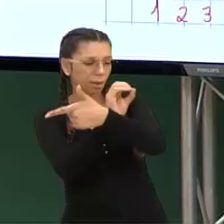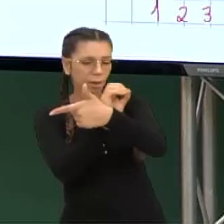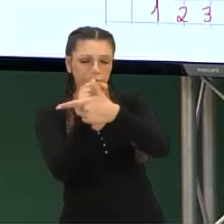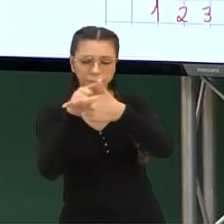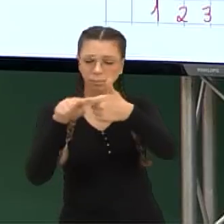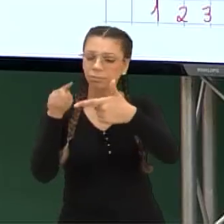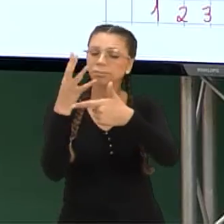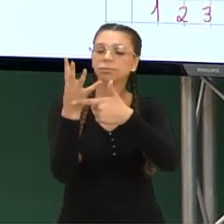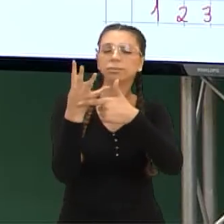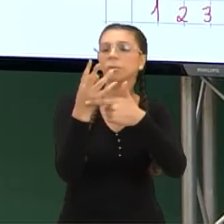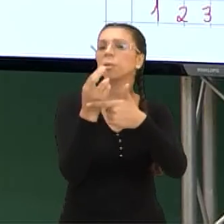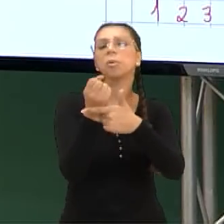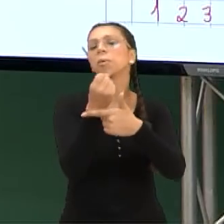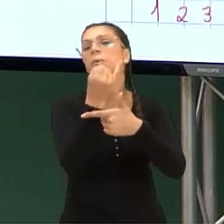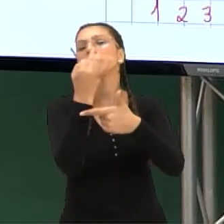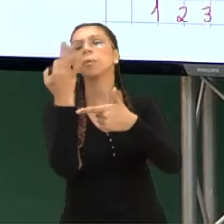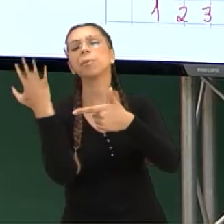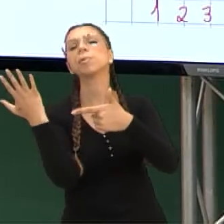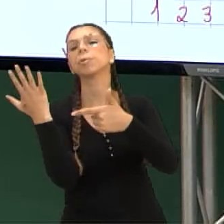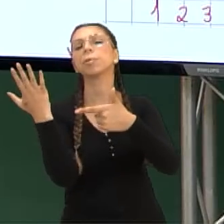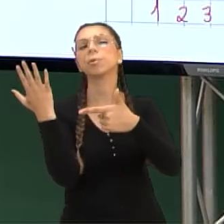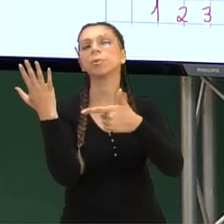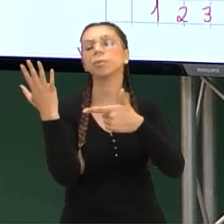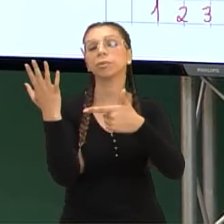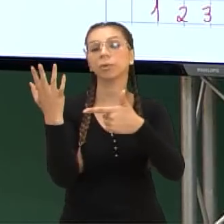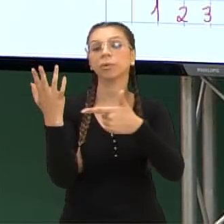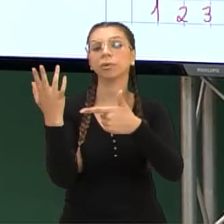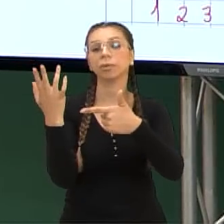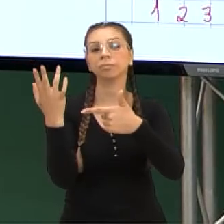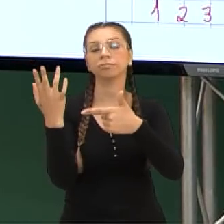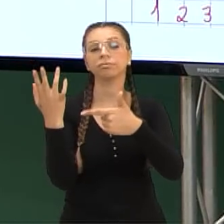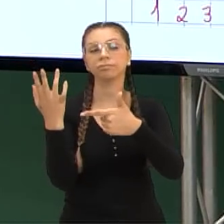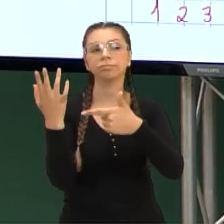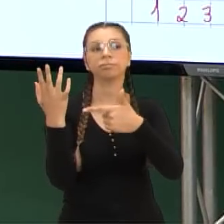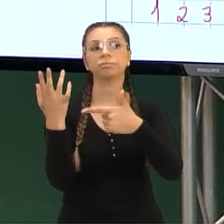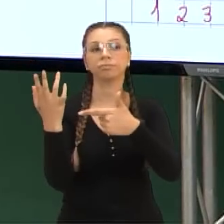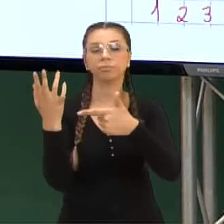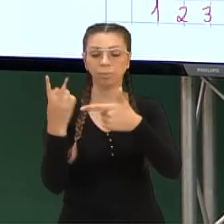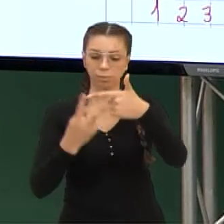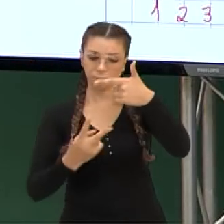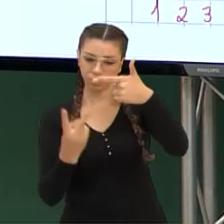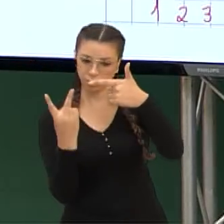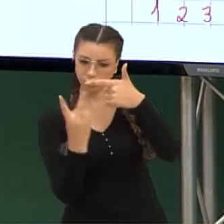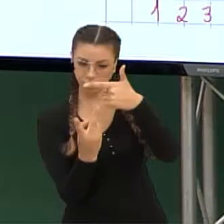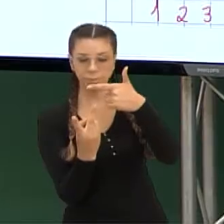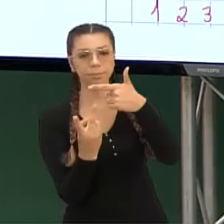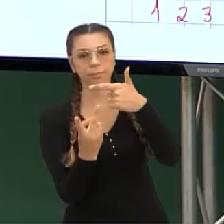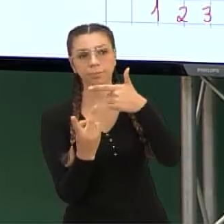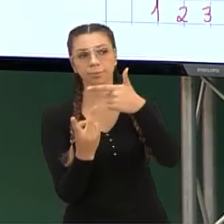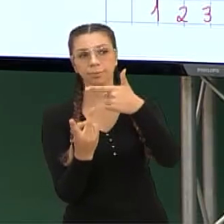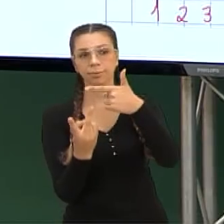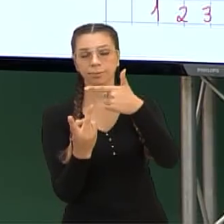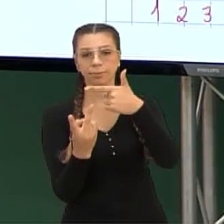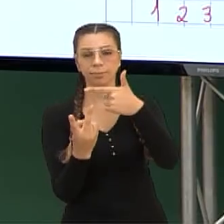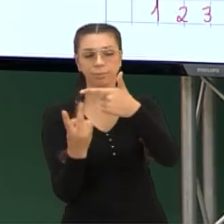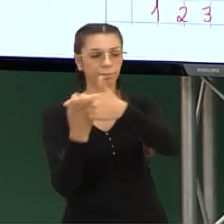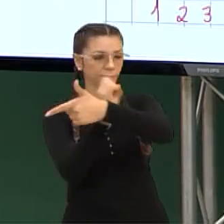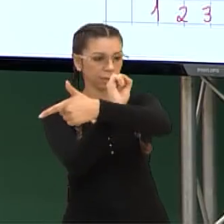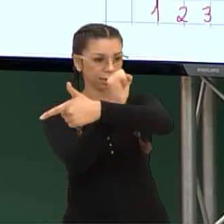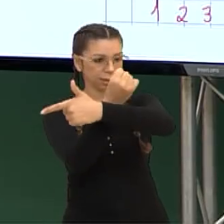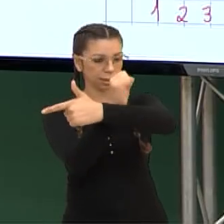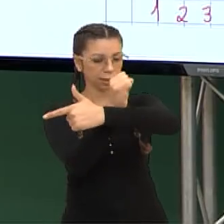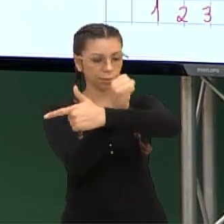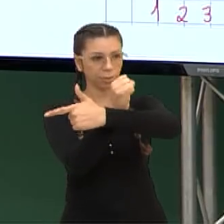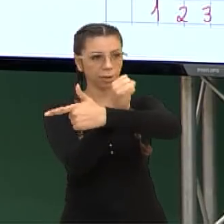4. Quantas vezes cabe? 2 vezes inteiras. Então, vai ficar 2, que dá